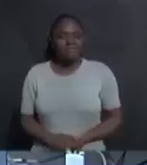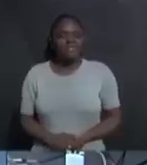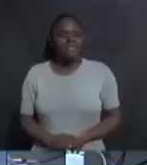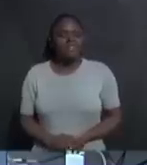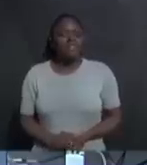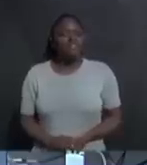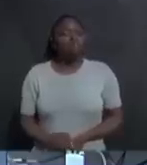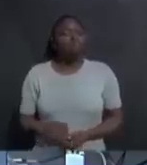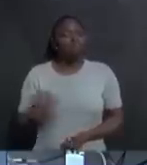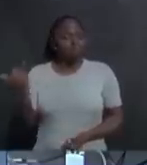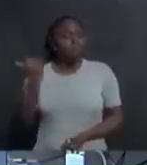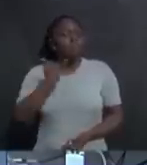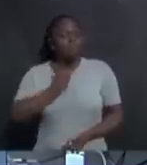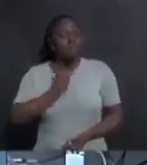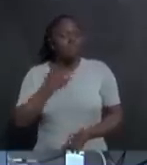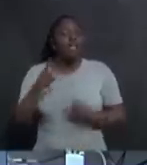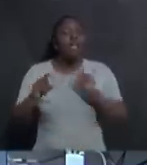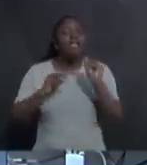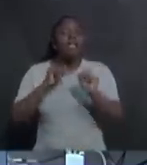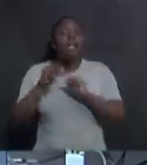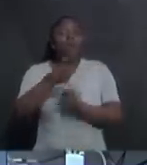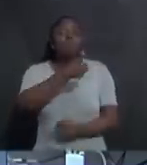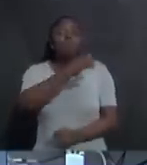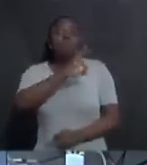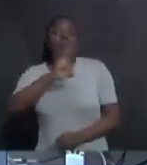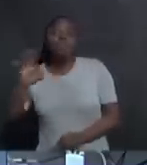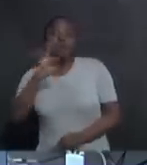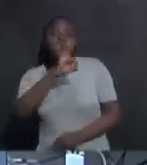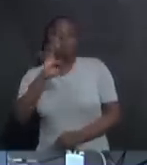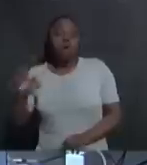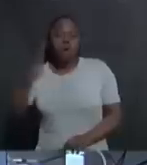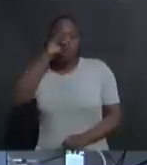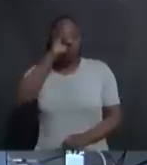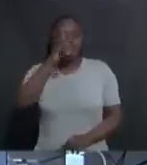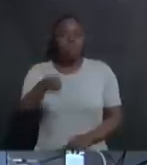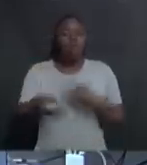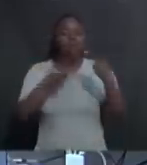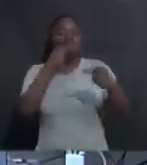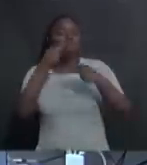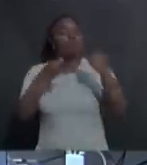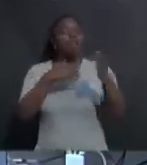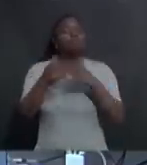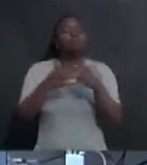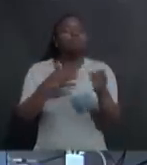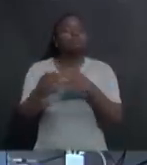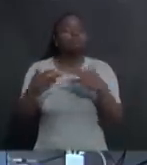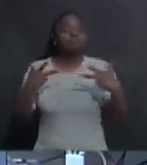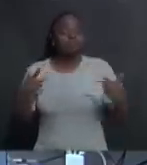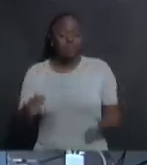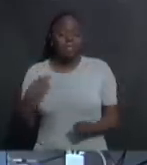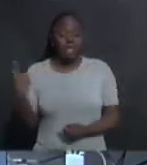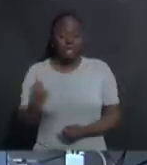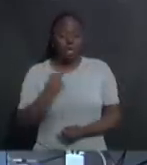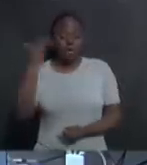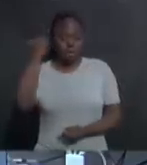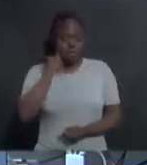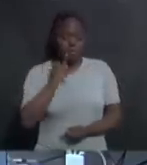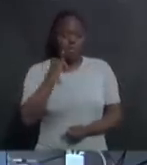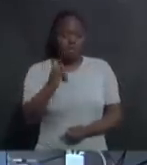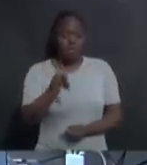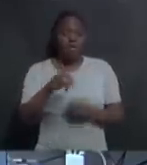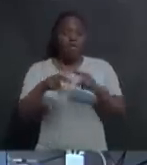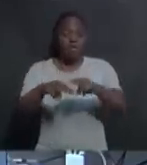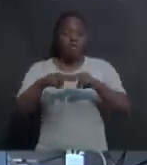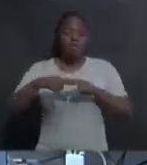Quem? Responde para mim. Quem tem 100% de autoridade para falar sobre qualquer área da vida? Gente, nós somos profetas por